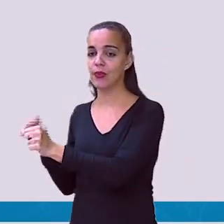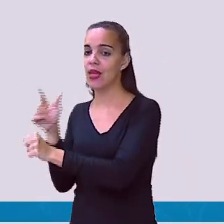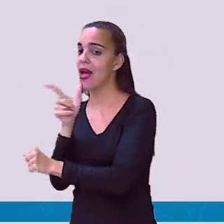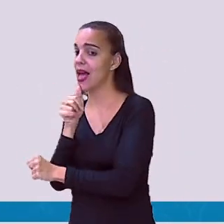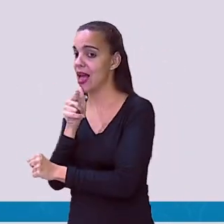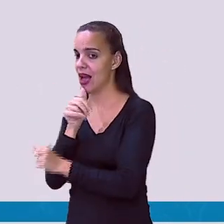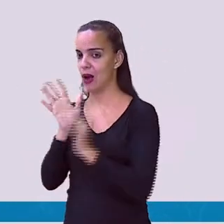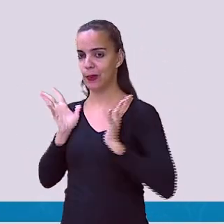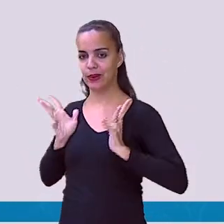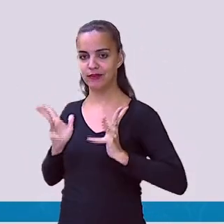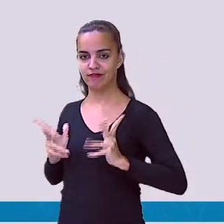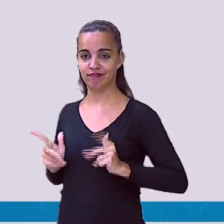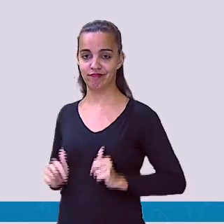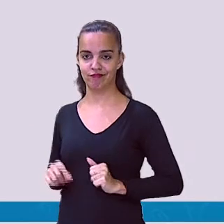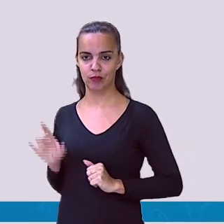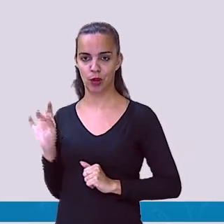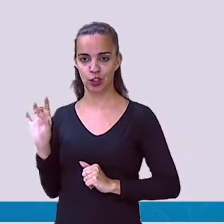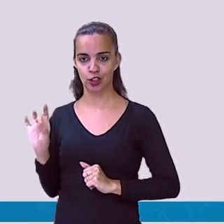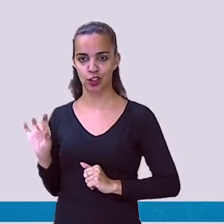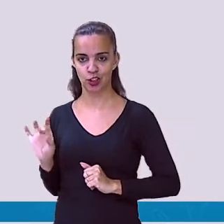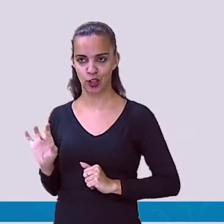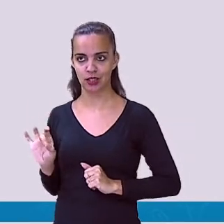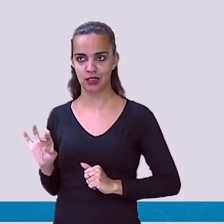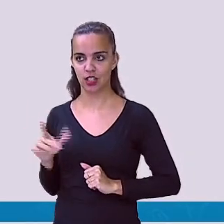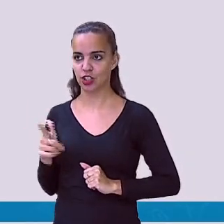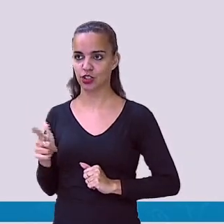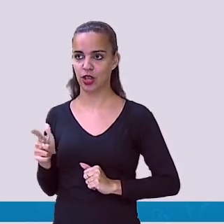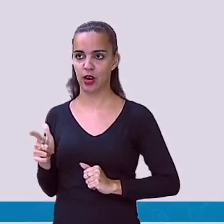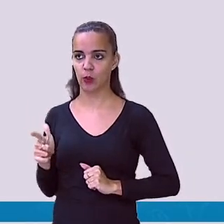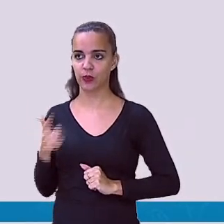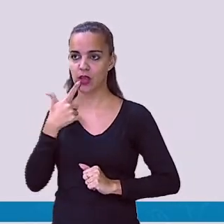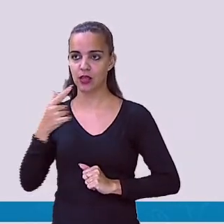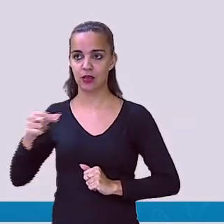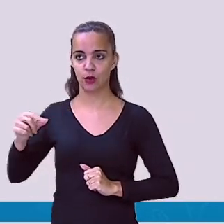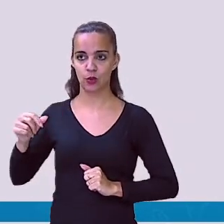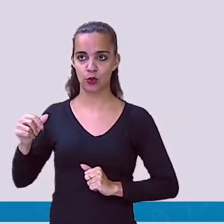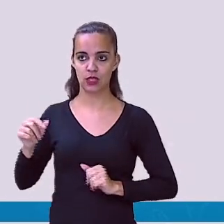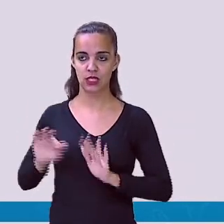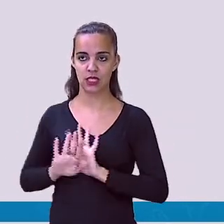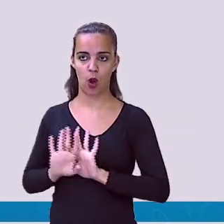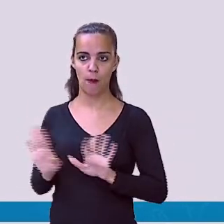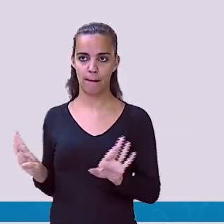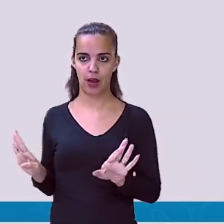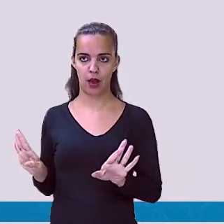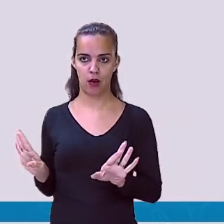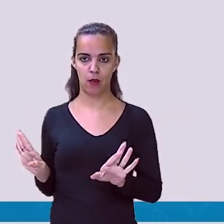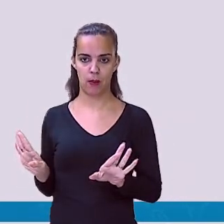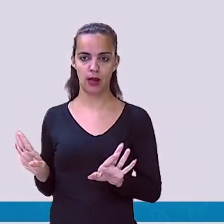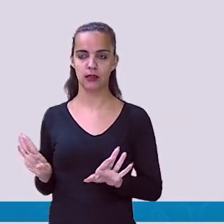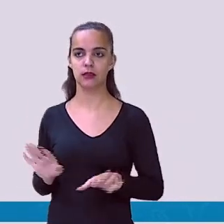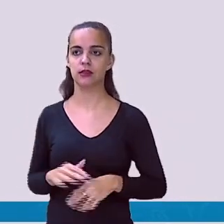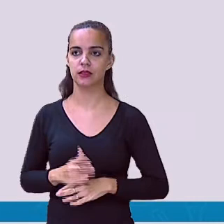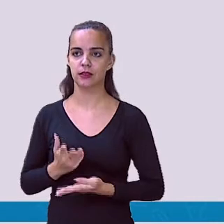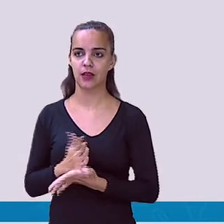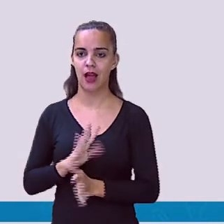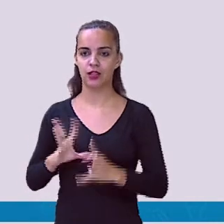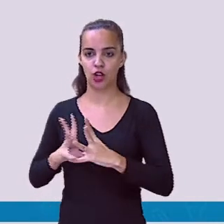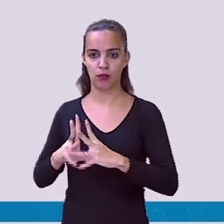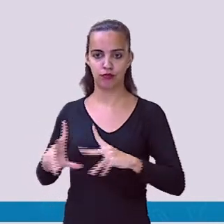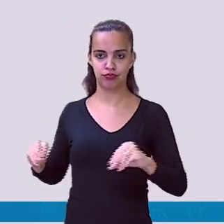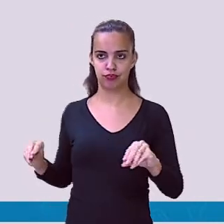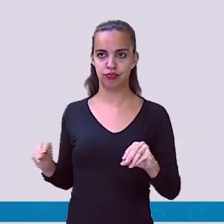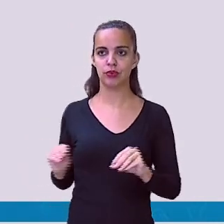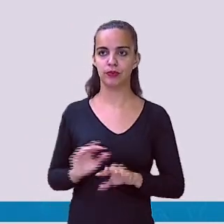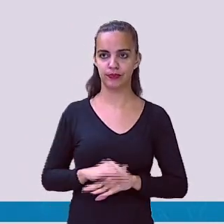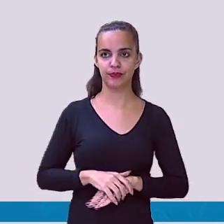recolhida neste outro frasco. A água pura significa água sem o sal, que estava